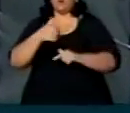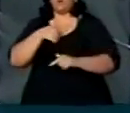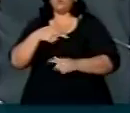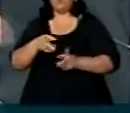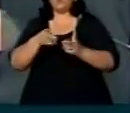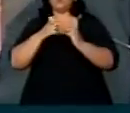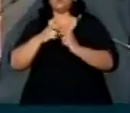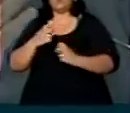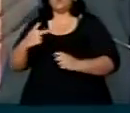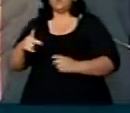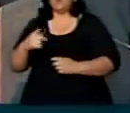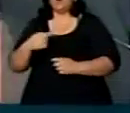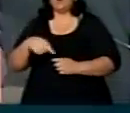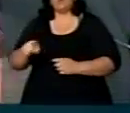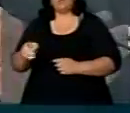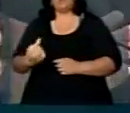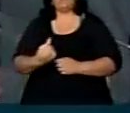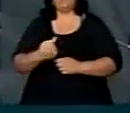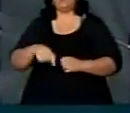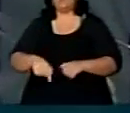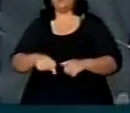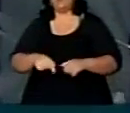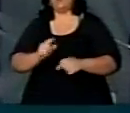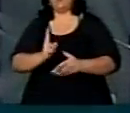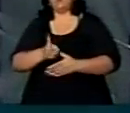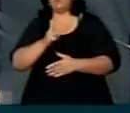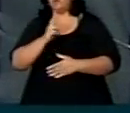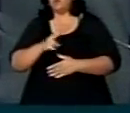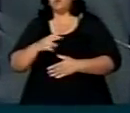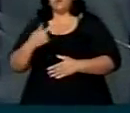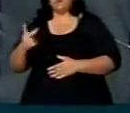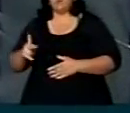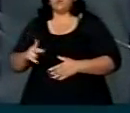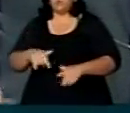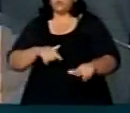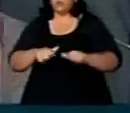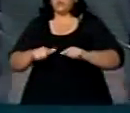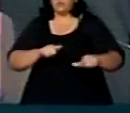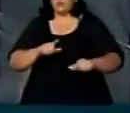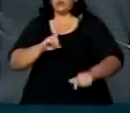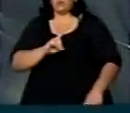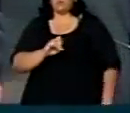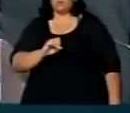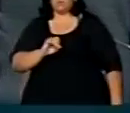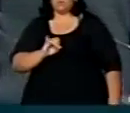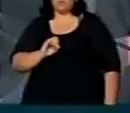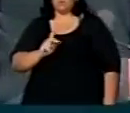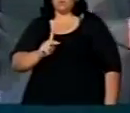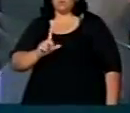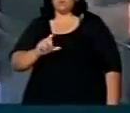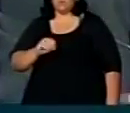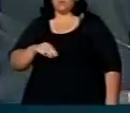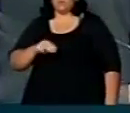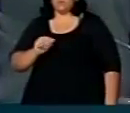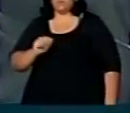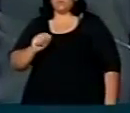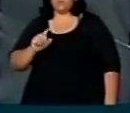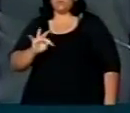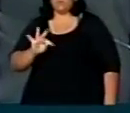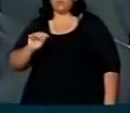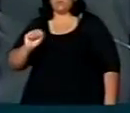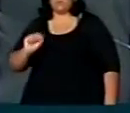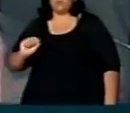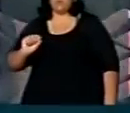carreira diplomática proporciona a quem ela exerce. Vi os momentos difíceis, vi os momentos bons e vejo hoje ele